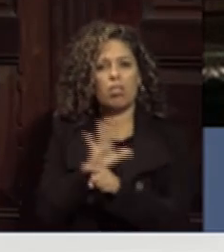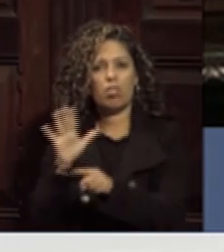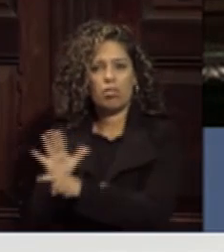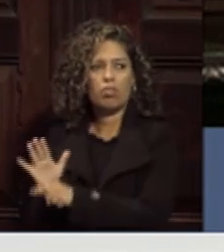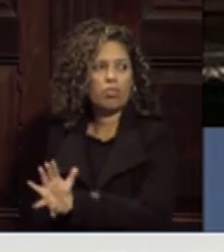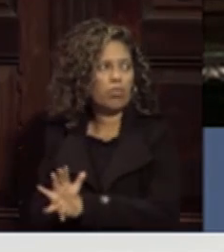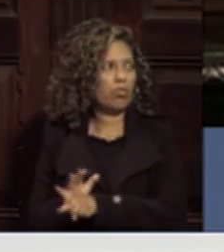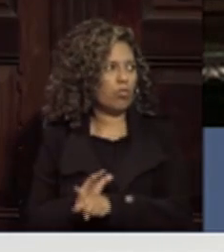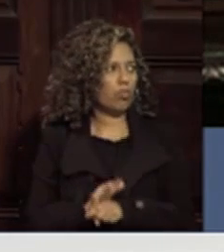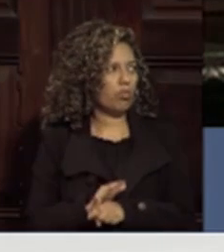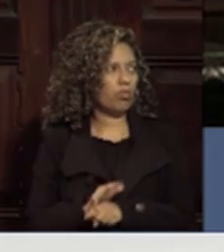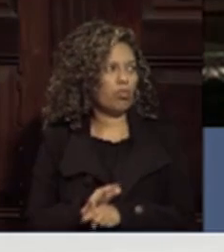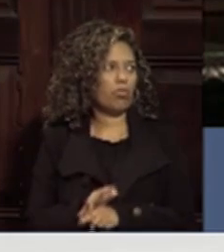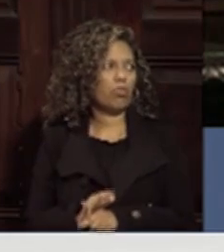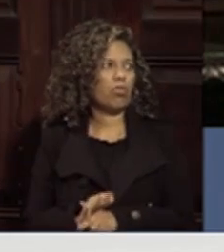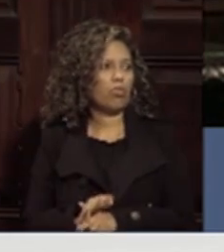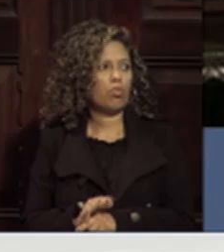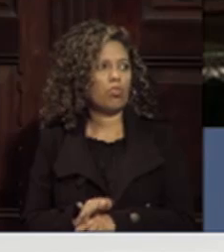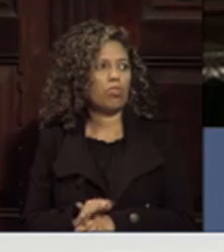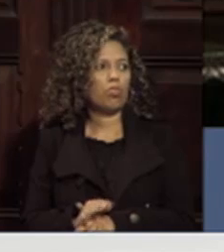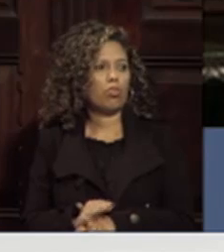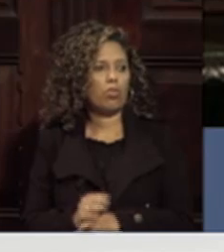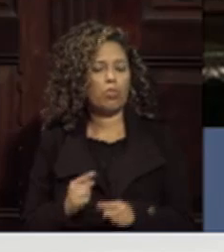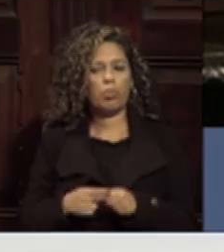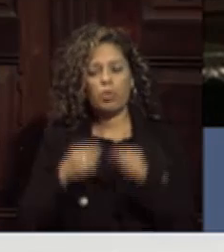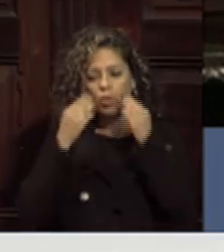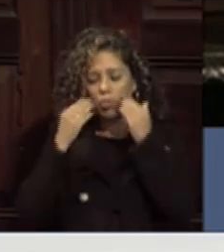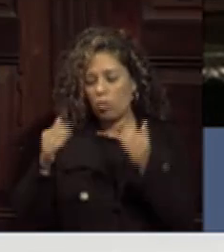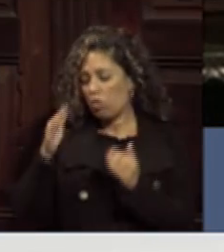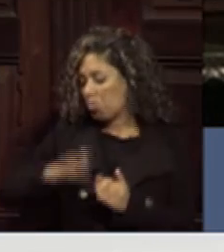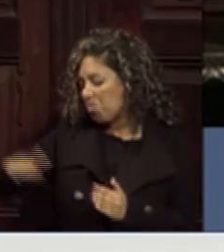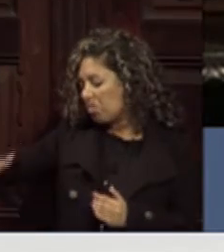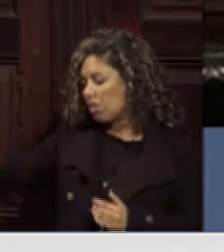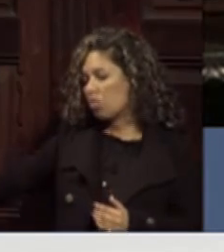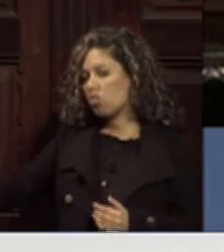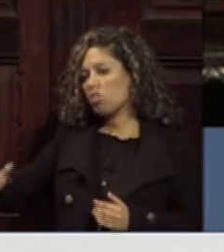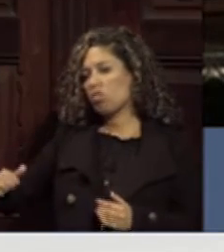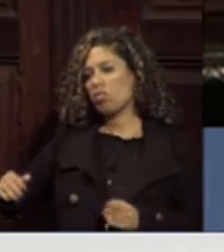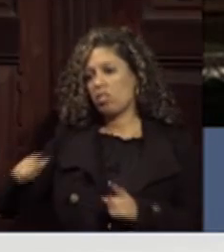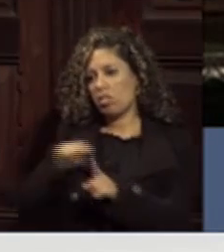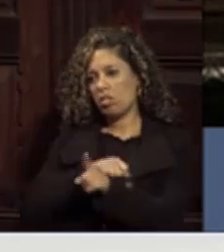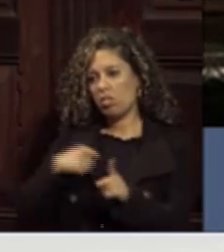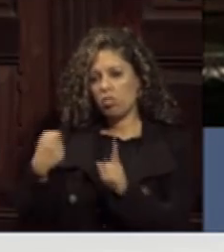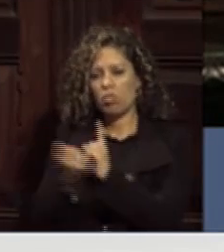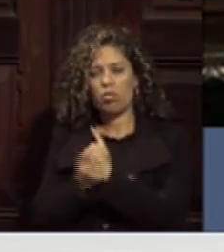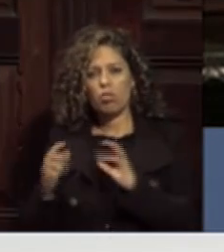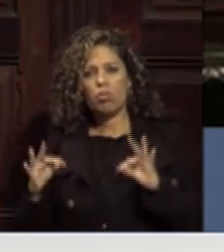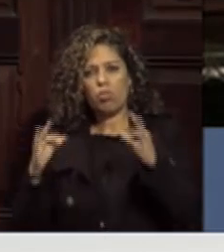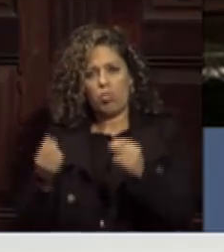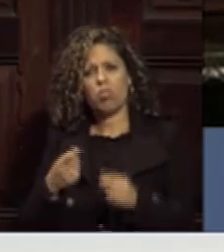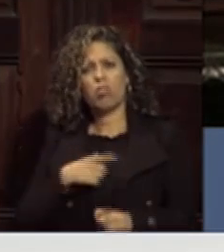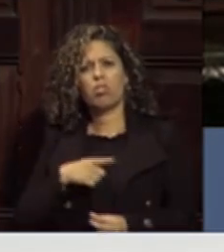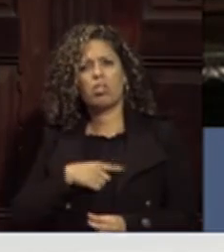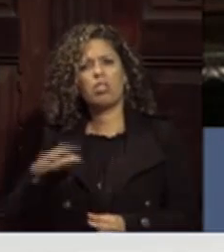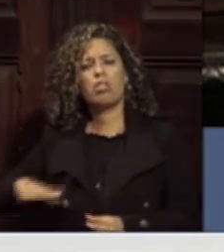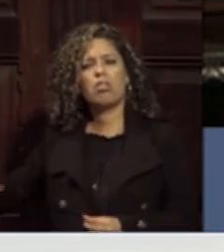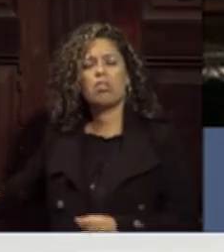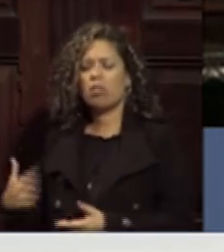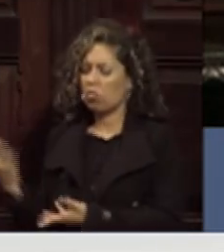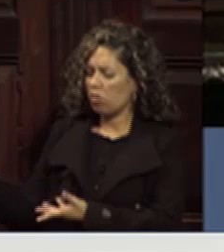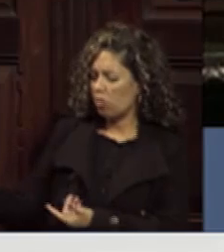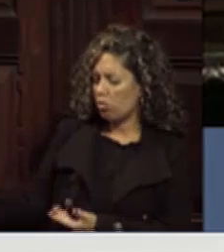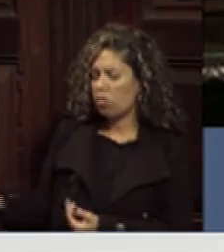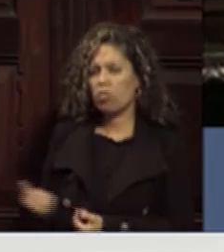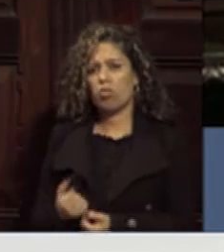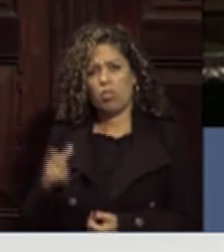tema e tornar essas crianças visíveis, apontar para a sociedade que existem crianças e adolescentes que